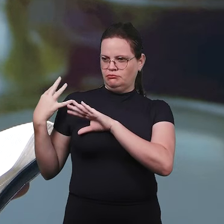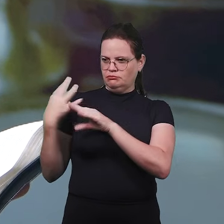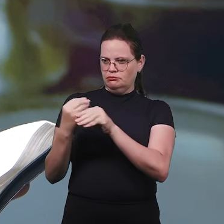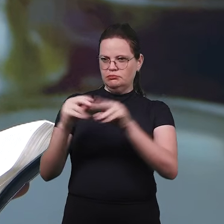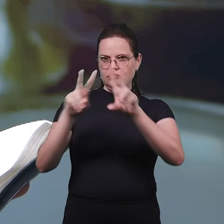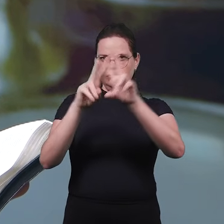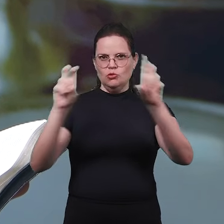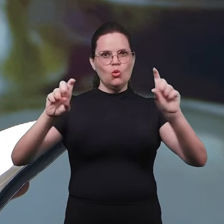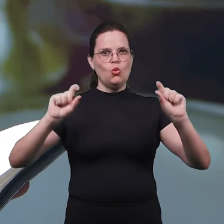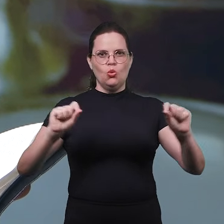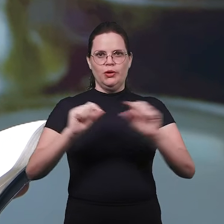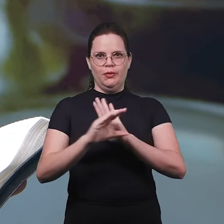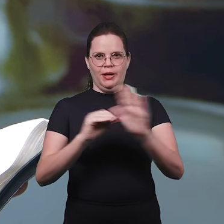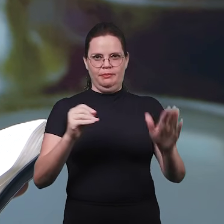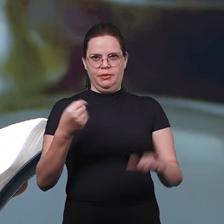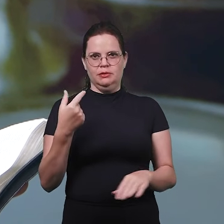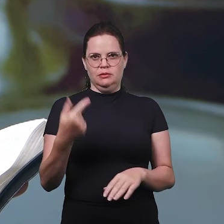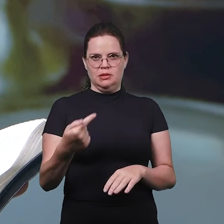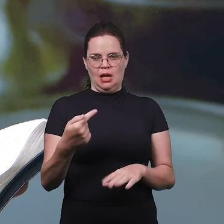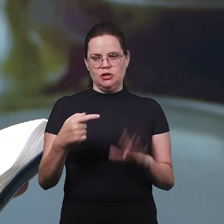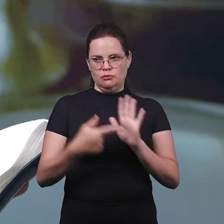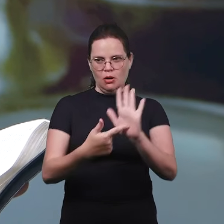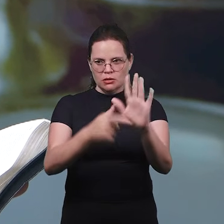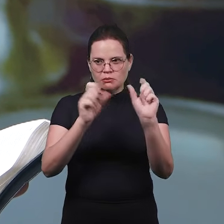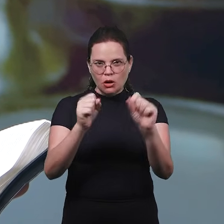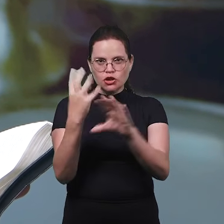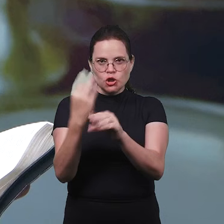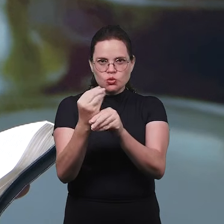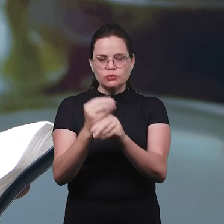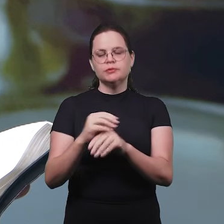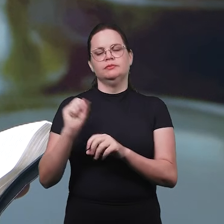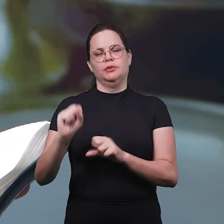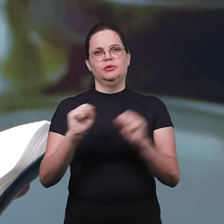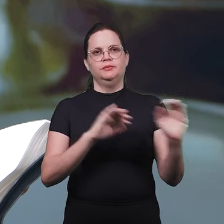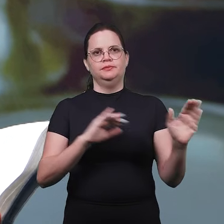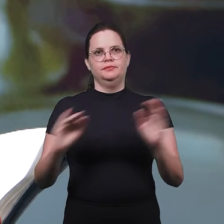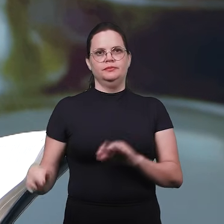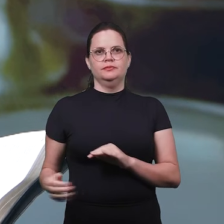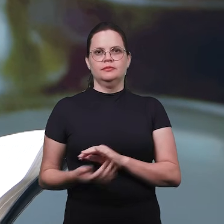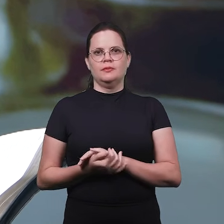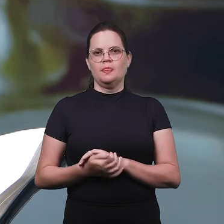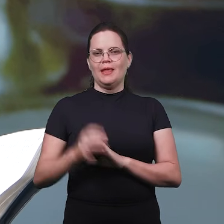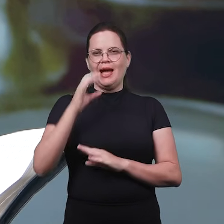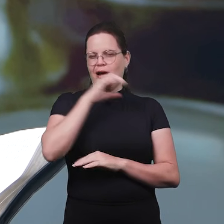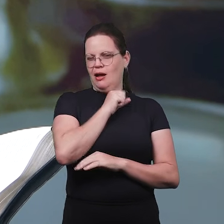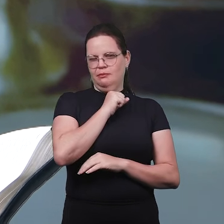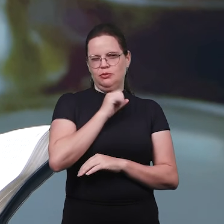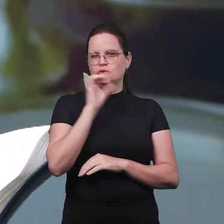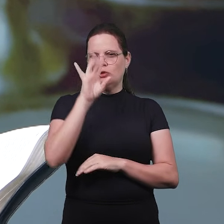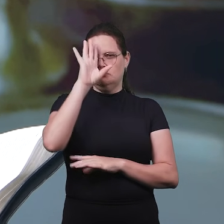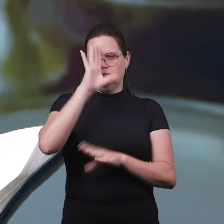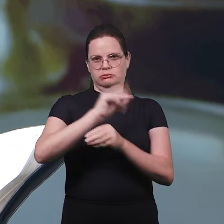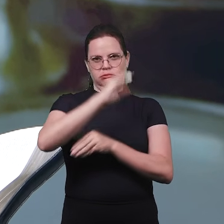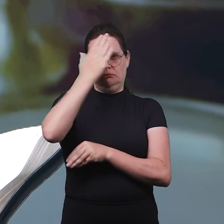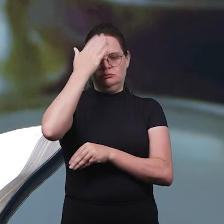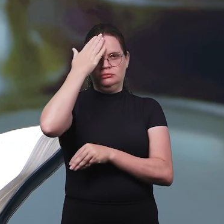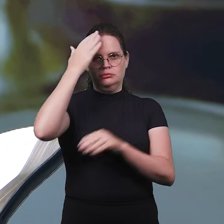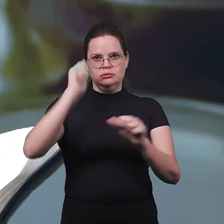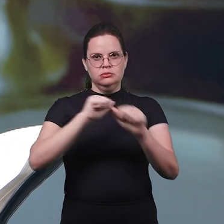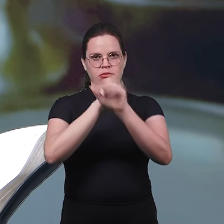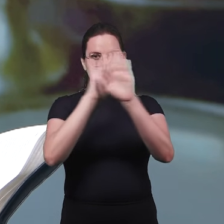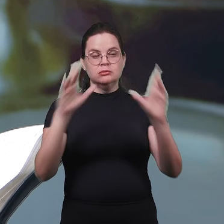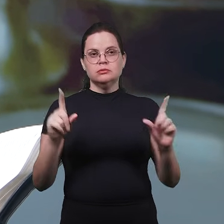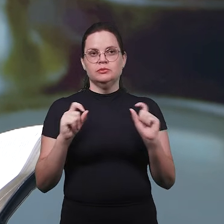dar o escopo do livro, né? Então, perfeitamente. Em grosso modo, meus irmãos,